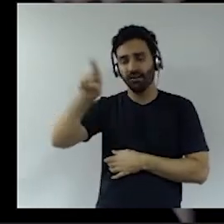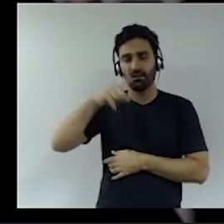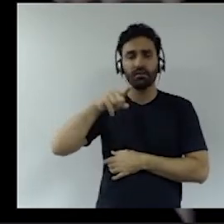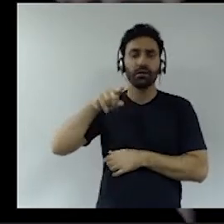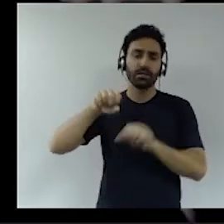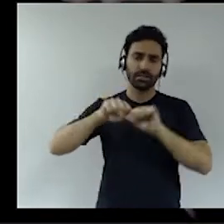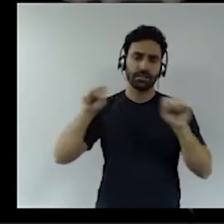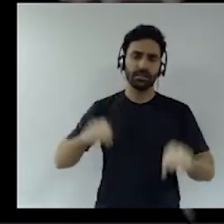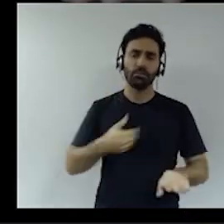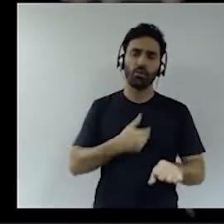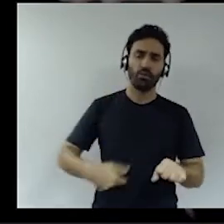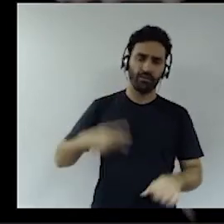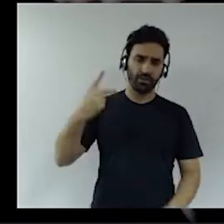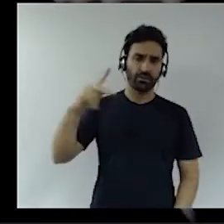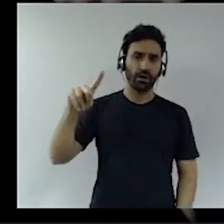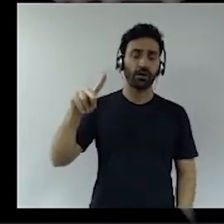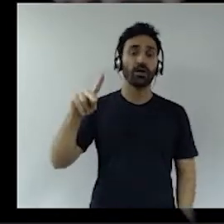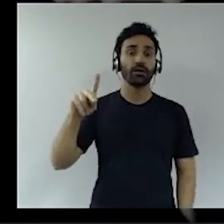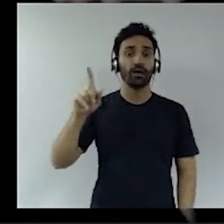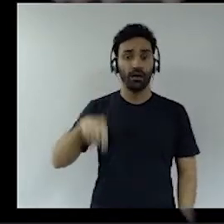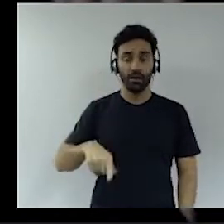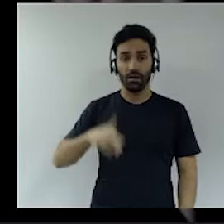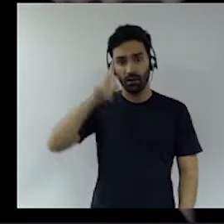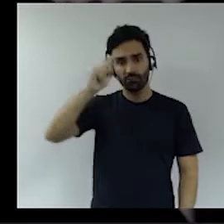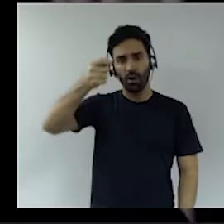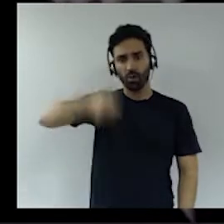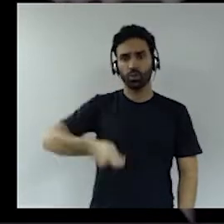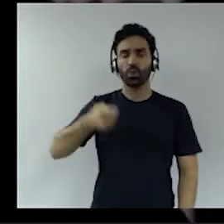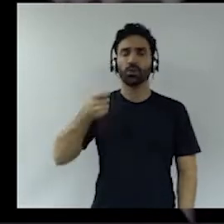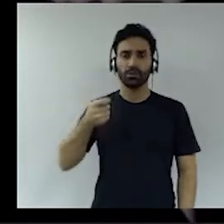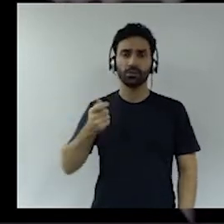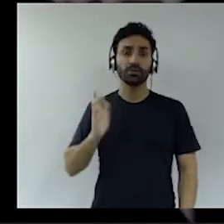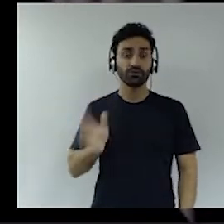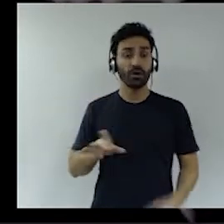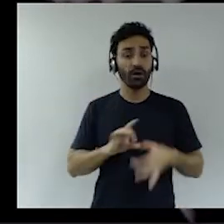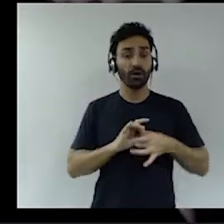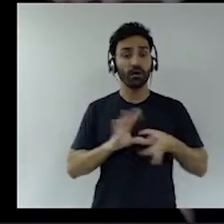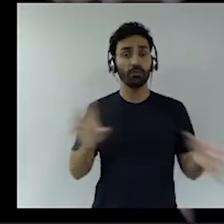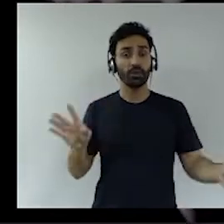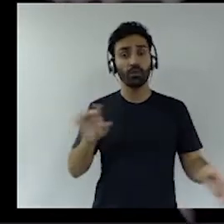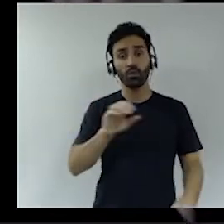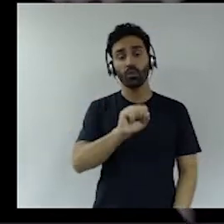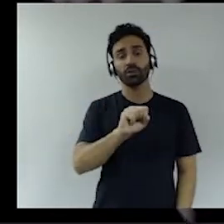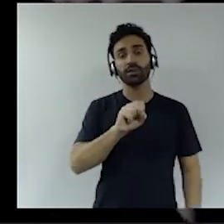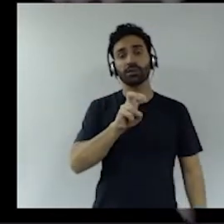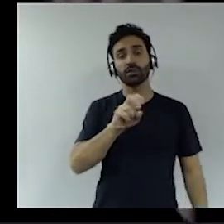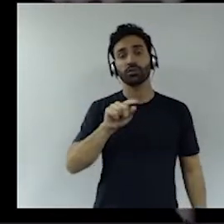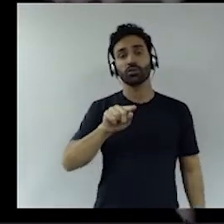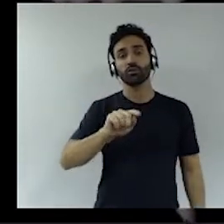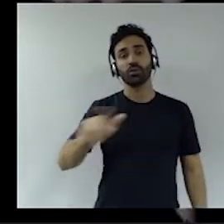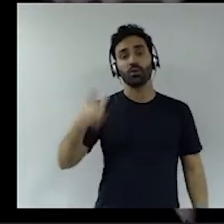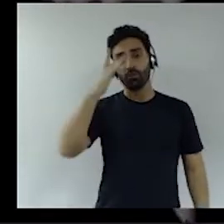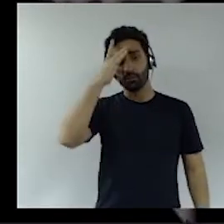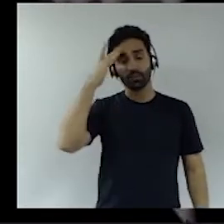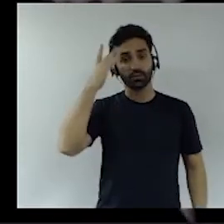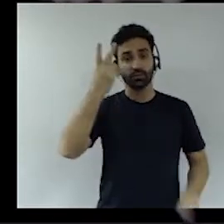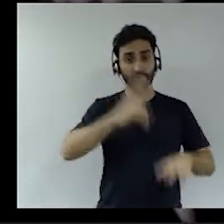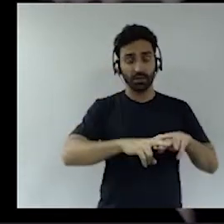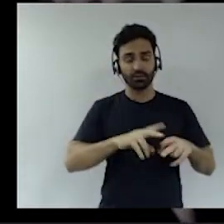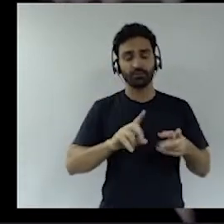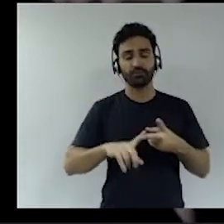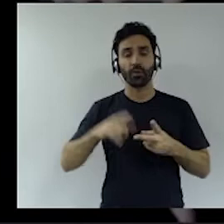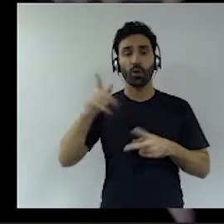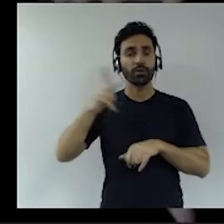governo, uma autoridade muito presente, já havia liberado temporariamente 85 mil presos. No mesmo período, o